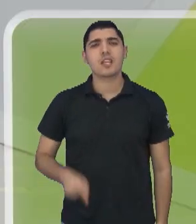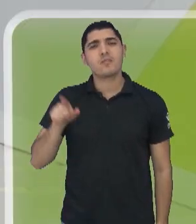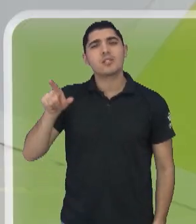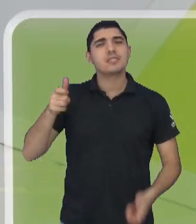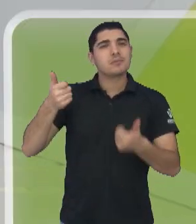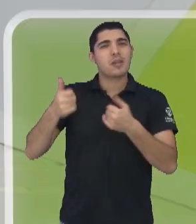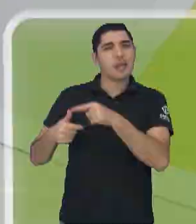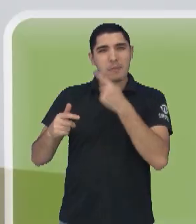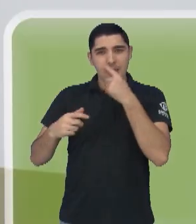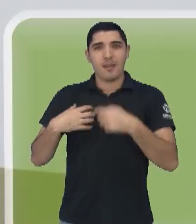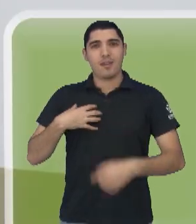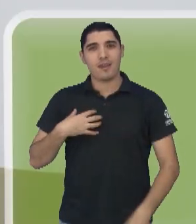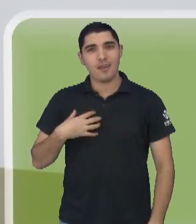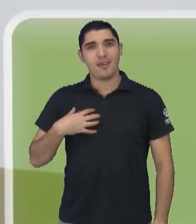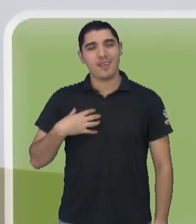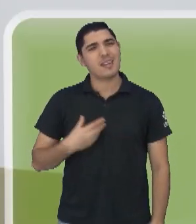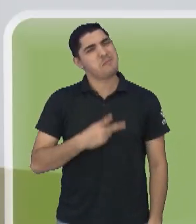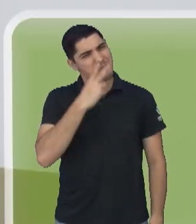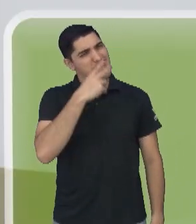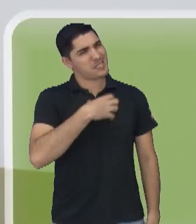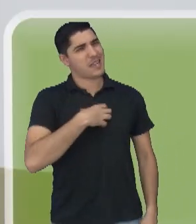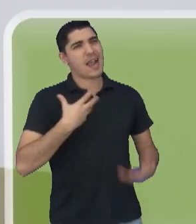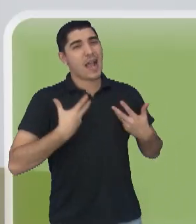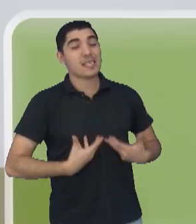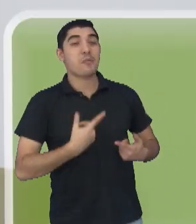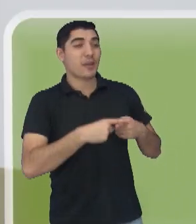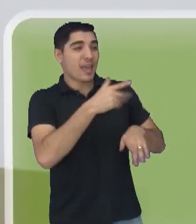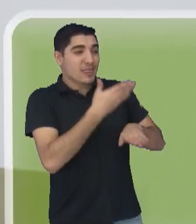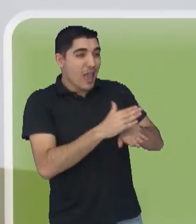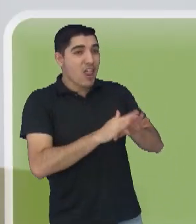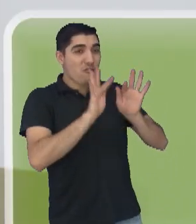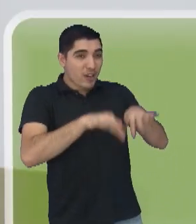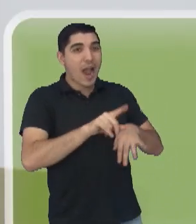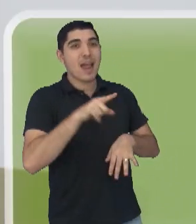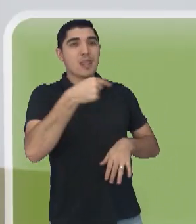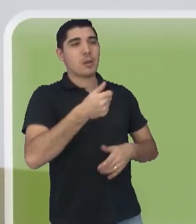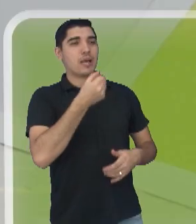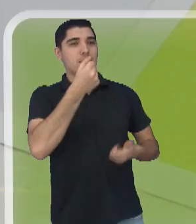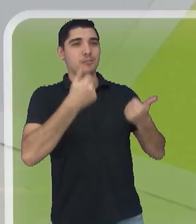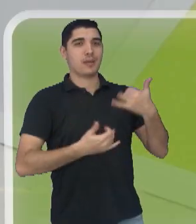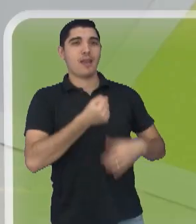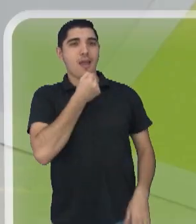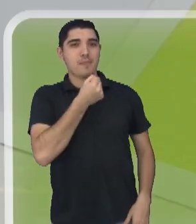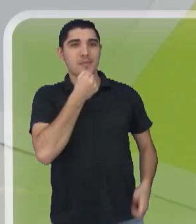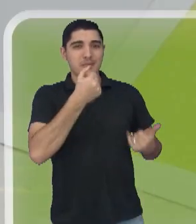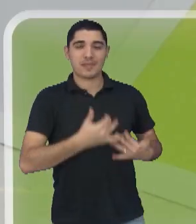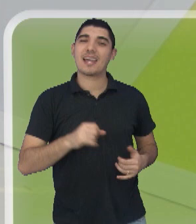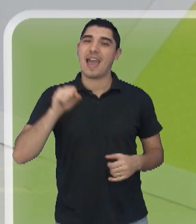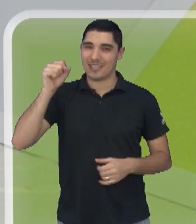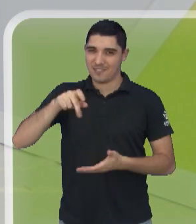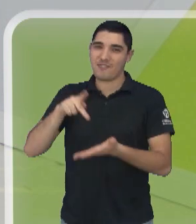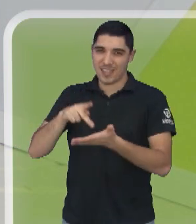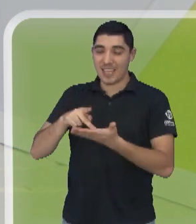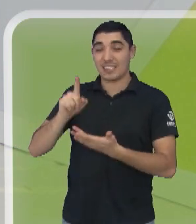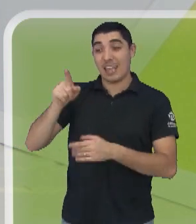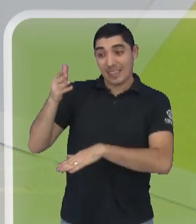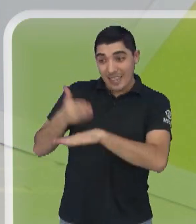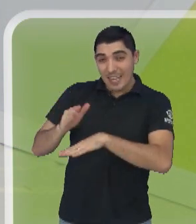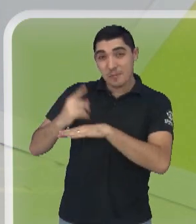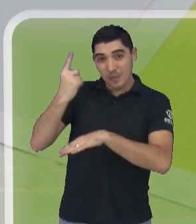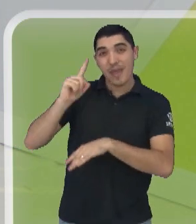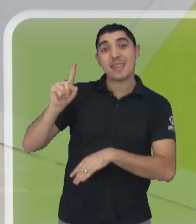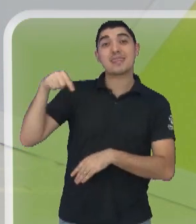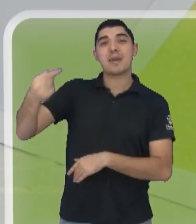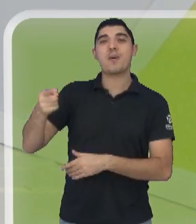estava meio ofegante, Bruno? Estava meio cansado. Não sei se foi depois do treino a sonora, mas estava meio ofegante. É, estava cansado. Realmente foi depois do treino. Aliás, um abraço para o nosso